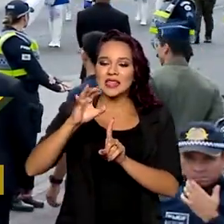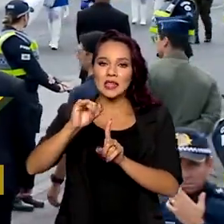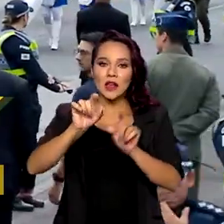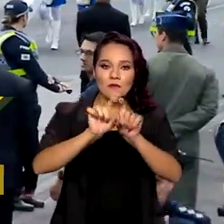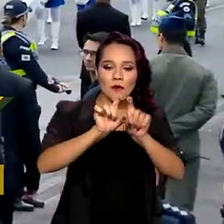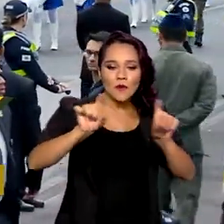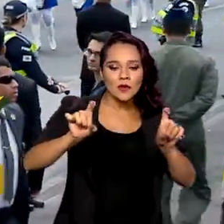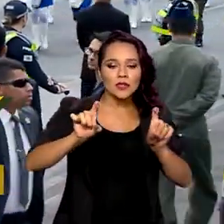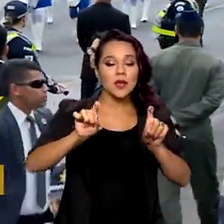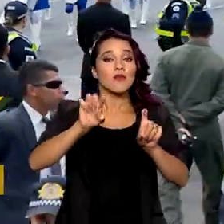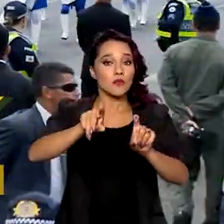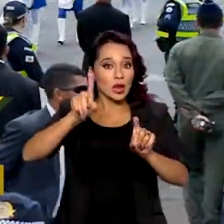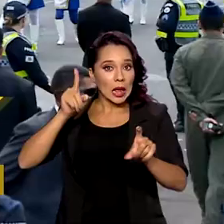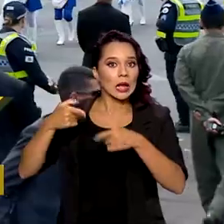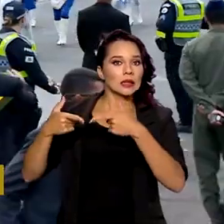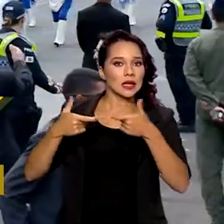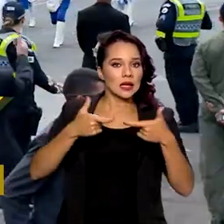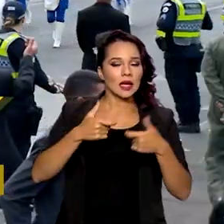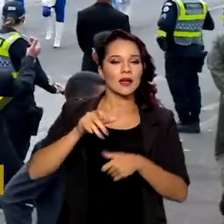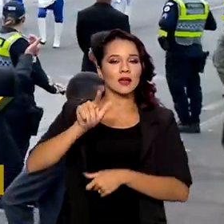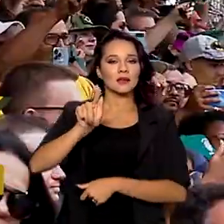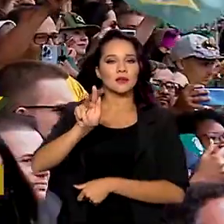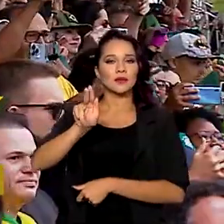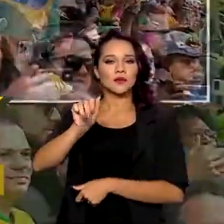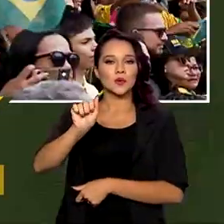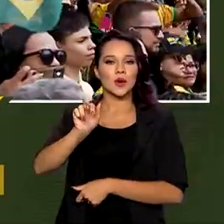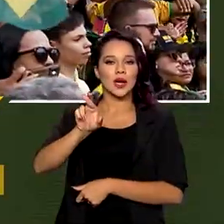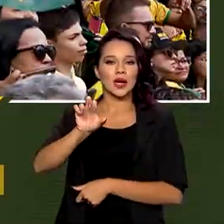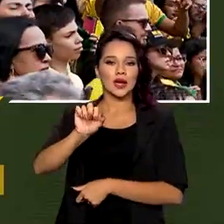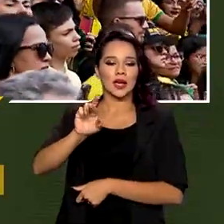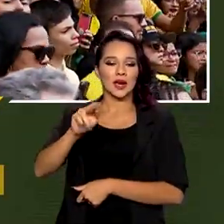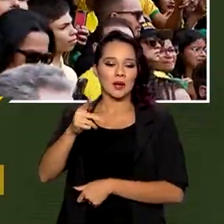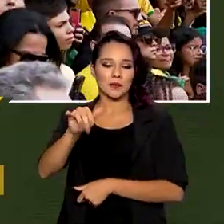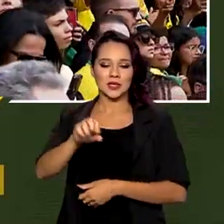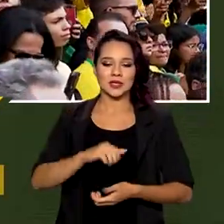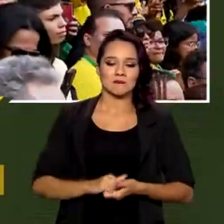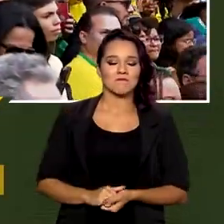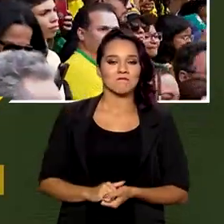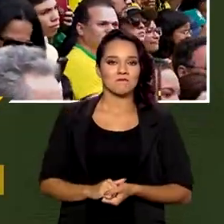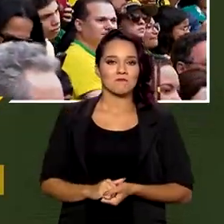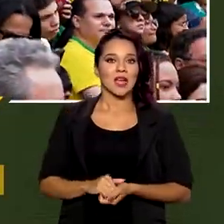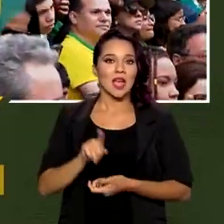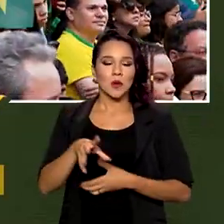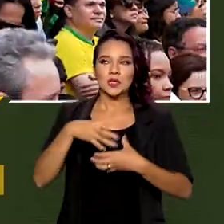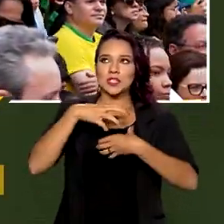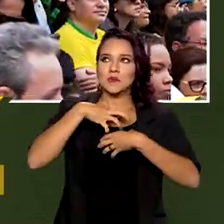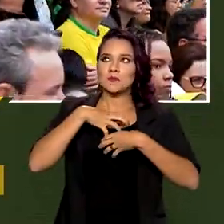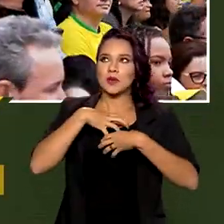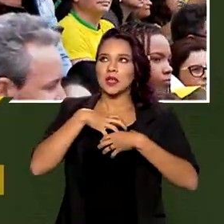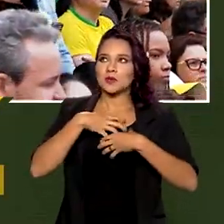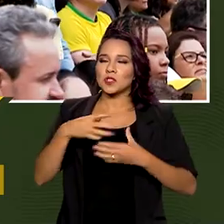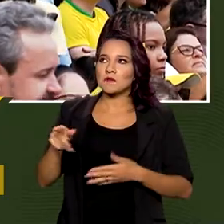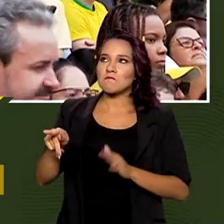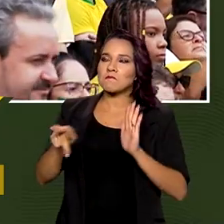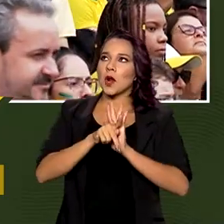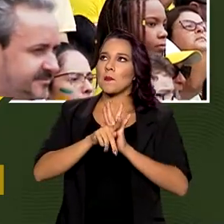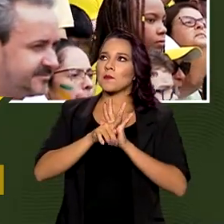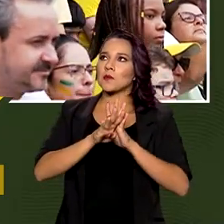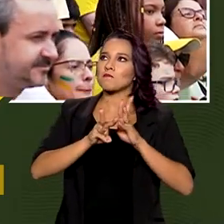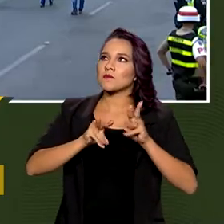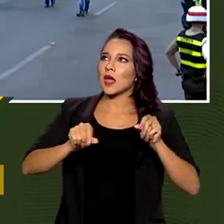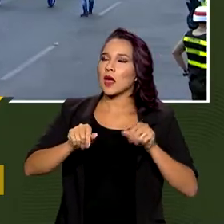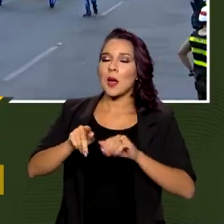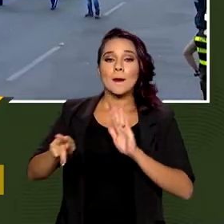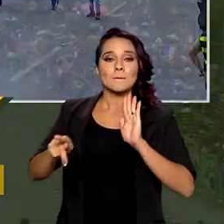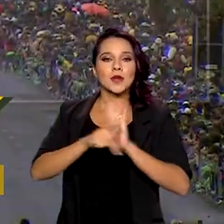por ocasião de Guararapes, né. Então, essa questão da identidade nacional, esse sentimento de pátria, né,